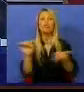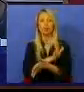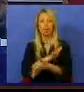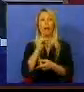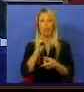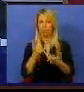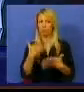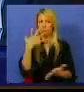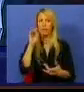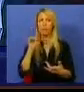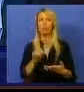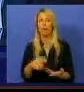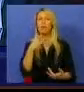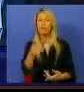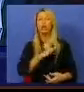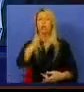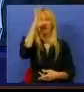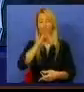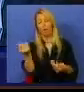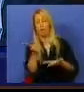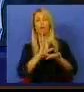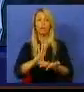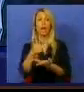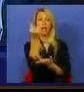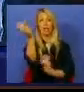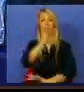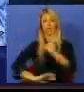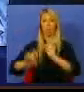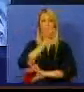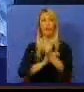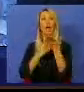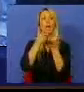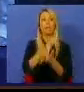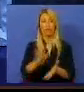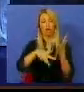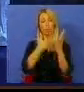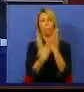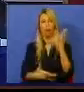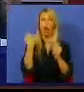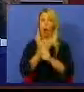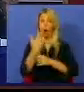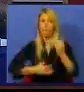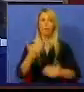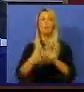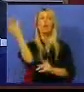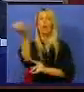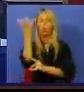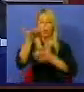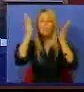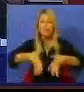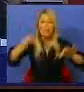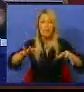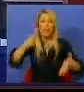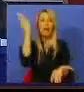dizia o Sr. Ministro: sendo financiado por dinheiros comunitários através do Plano Operacional da Cultura, terá de estar executado até o